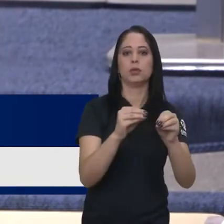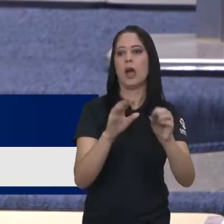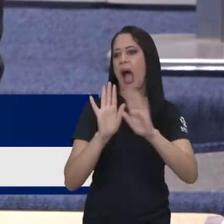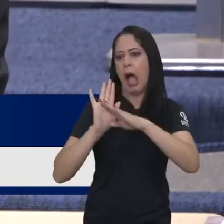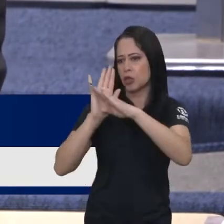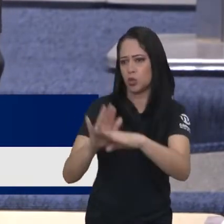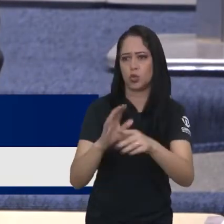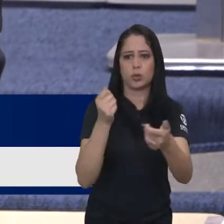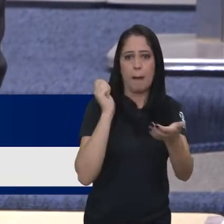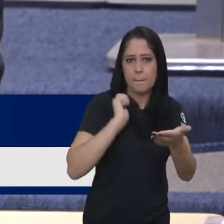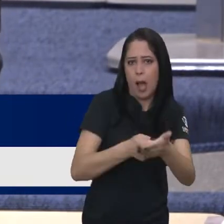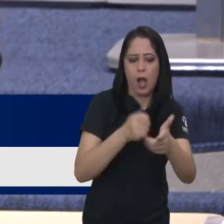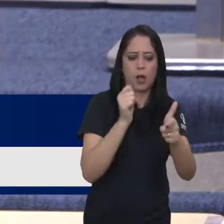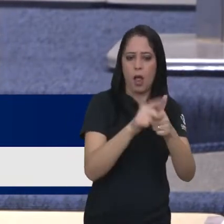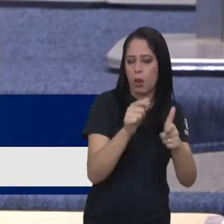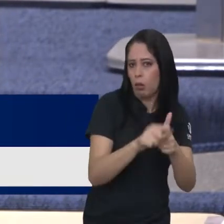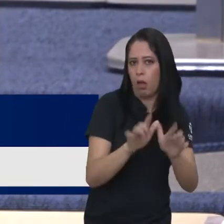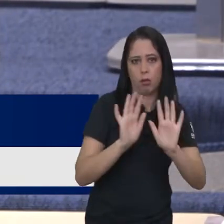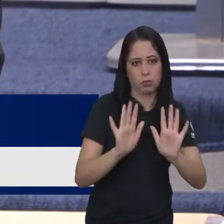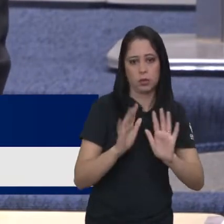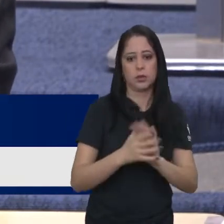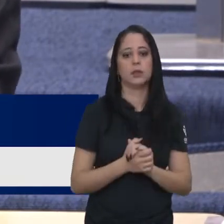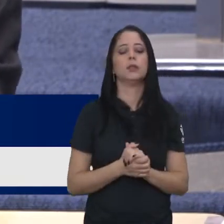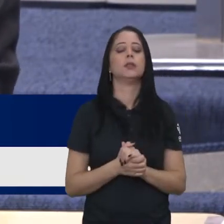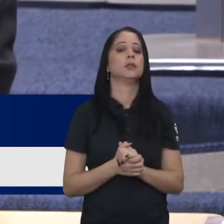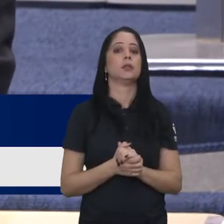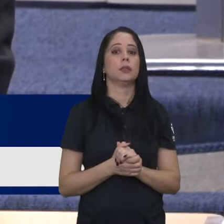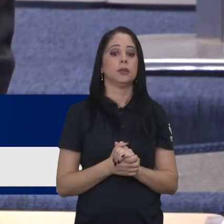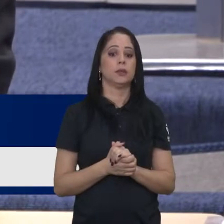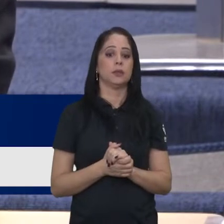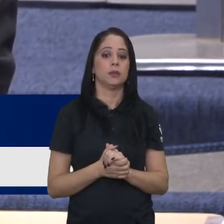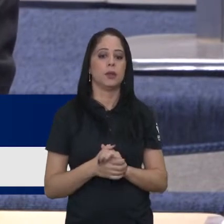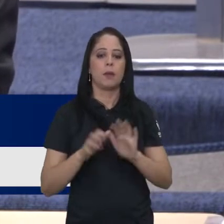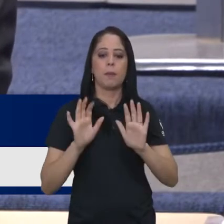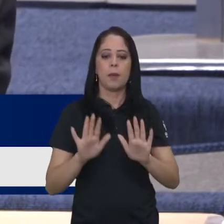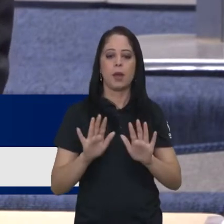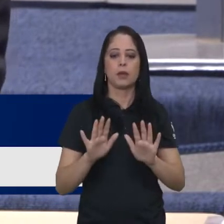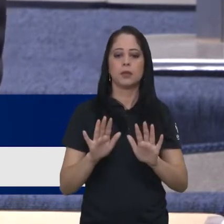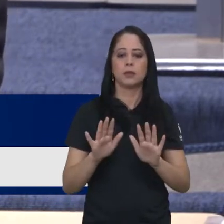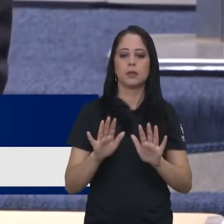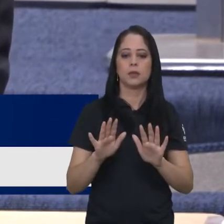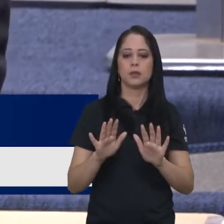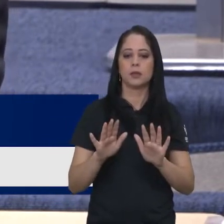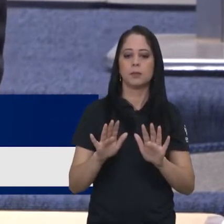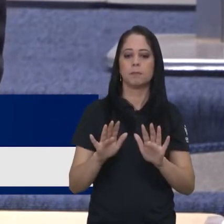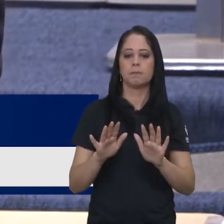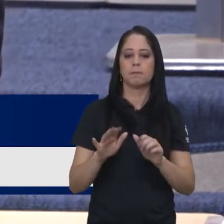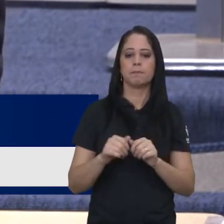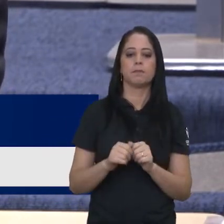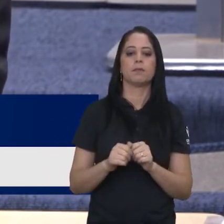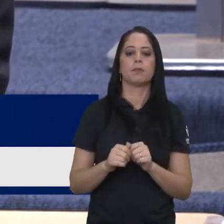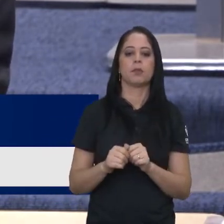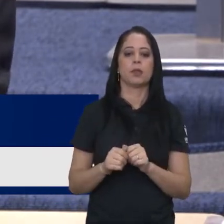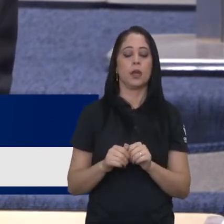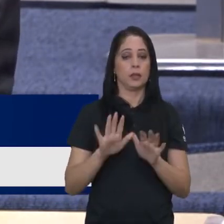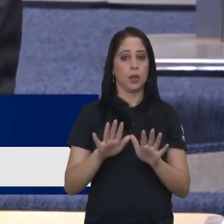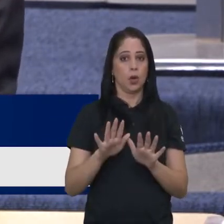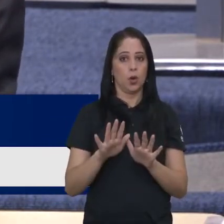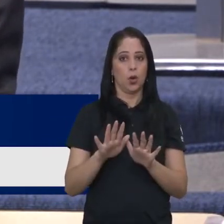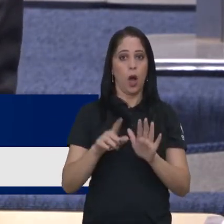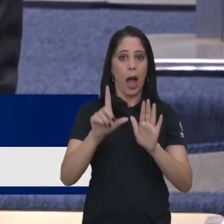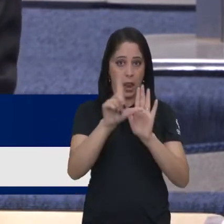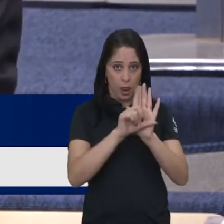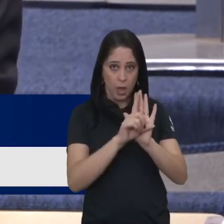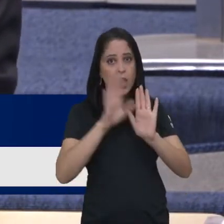pessoa. auxílio de aluguel que seja, para que a pessoa possa discutir se tem risco ou não. Mas em caso de risco, avaliar se existe a possibilidade de remoção do risco. O nosso